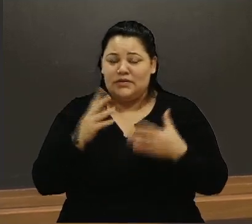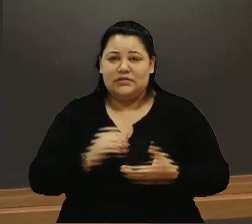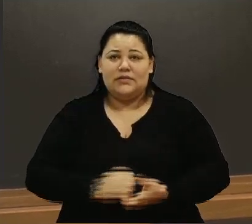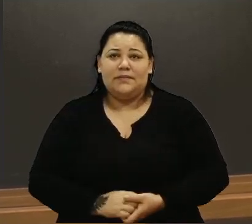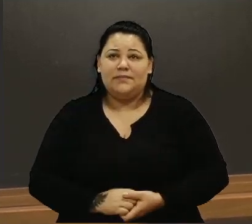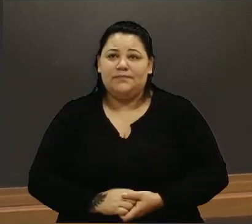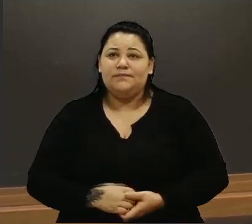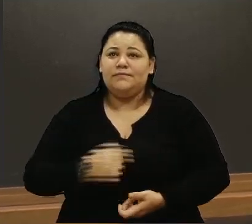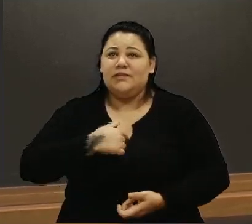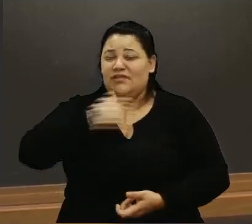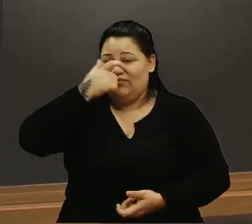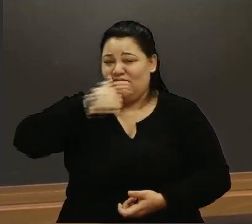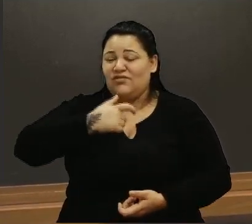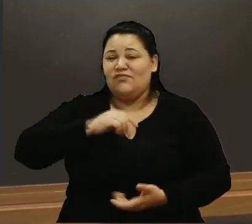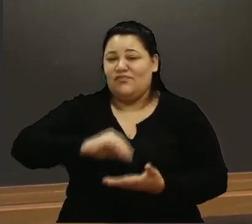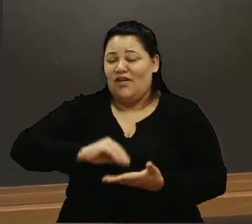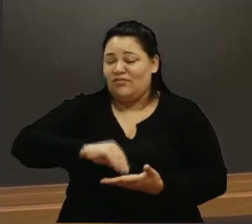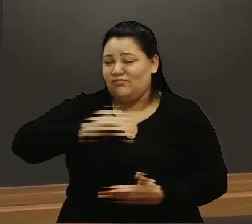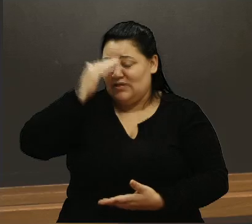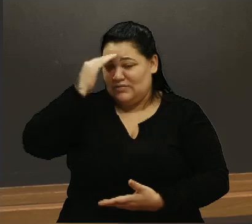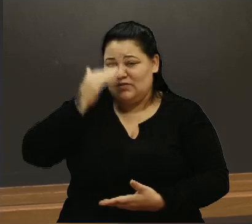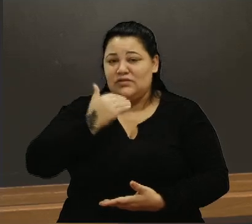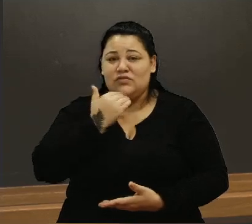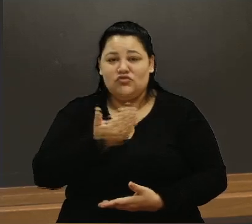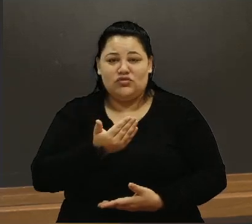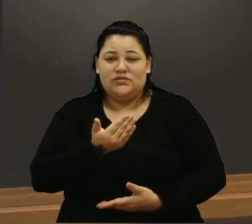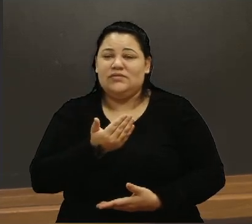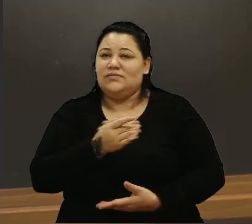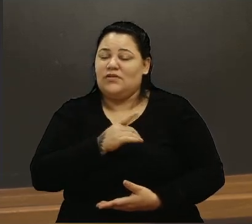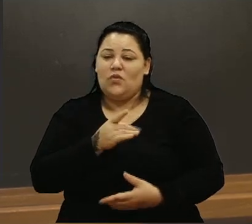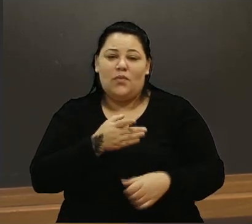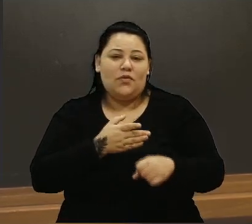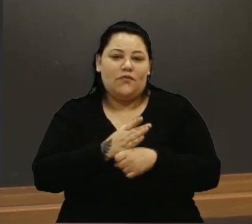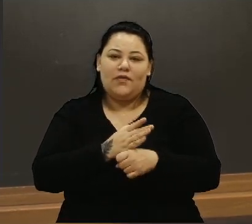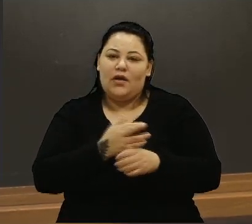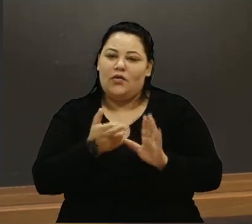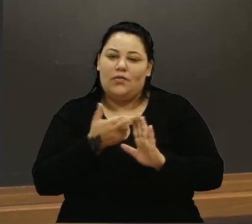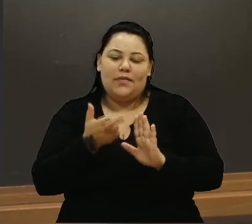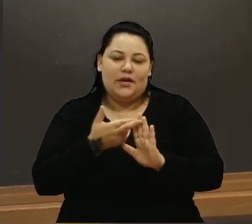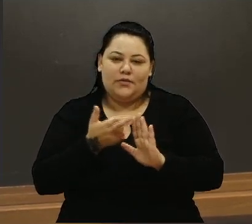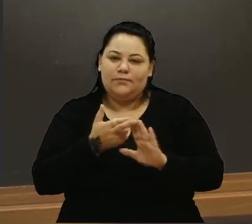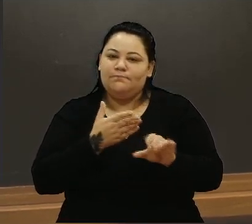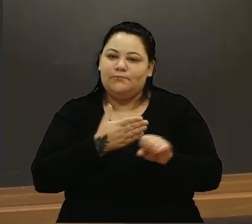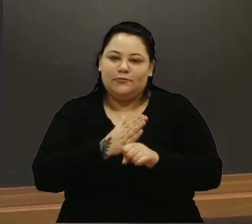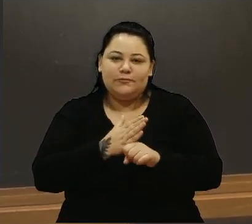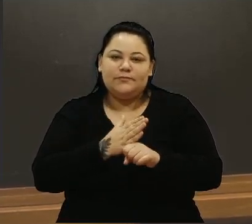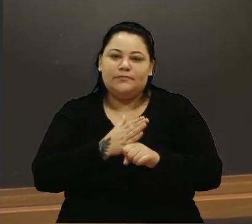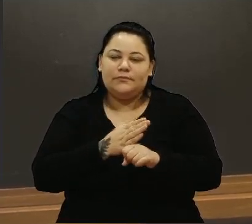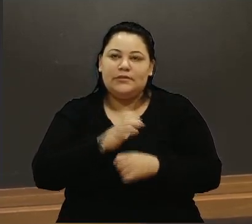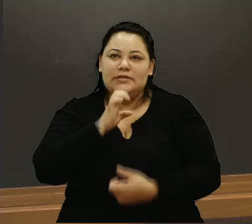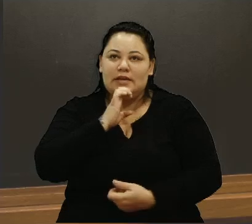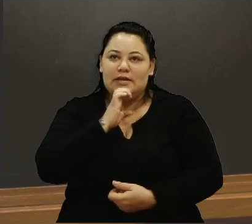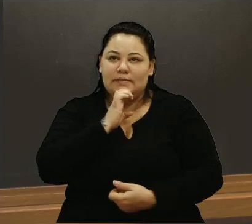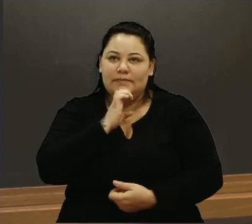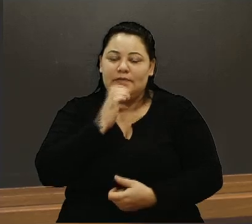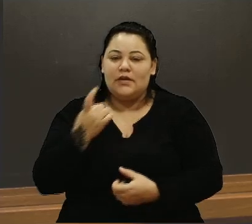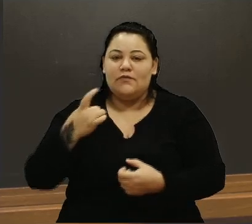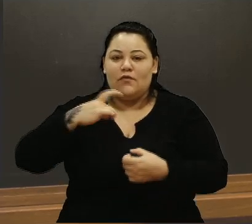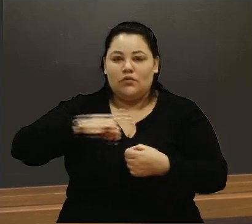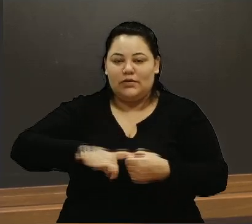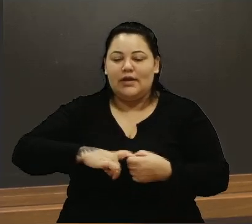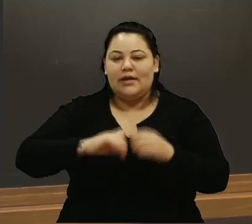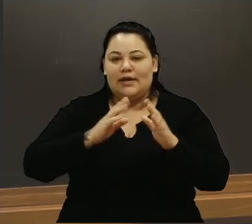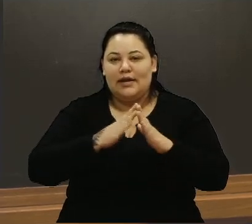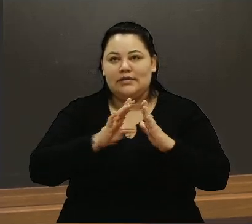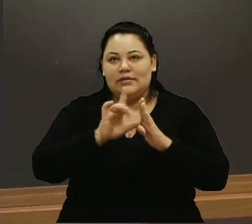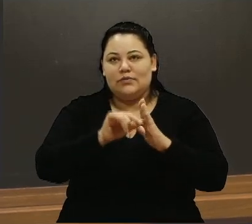uma profunda falta de respeito. De nada adianta nós aprovarmos esse requerimento da vereadora Rose Frigeiro e da vereadora Estela e retornar essa casa